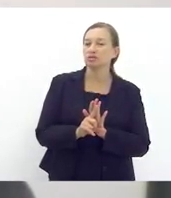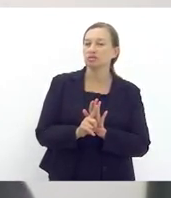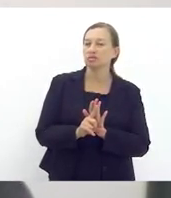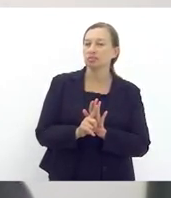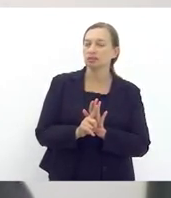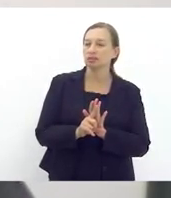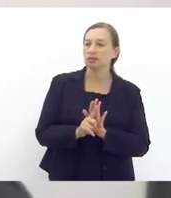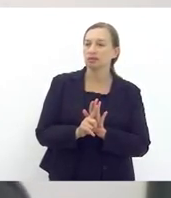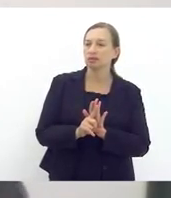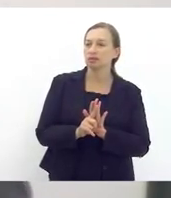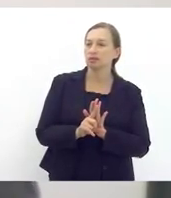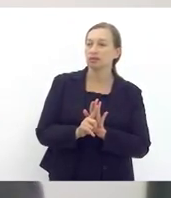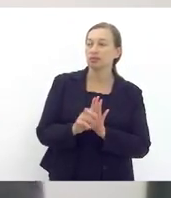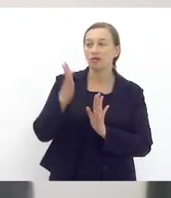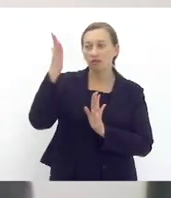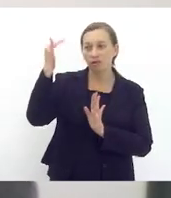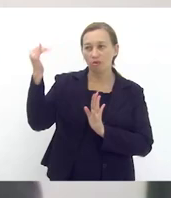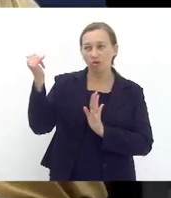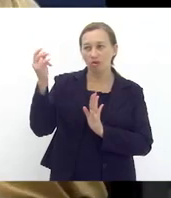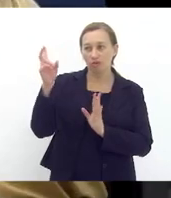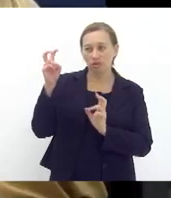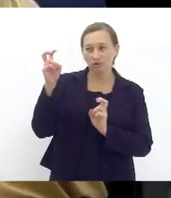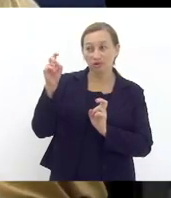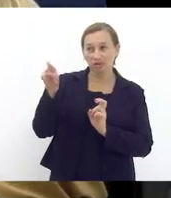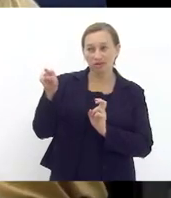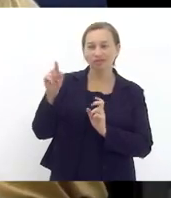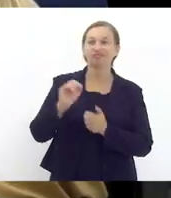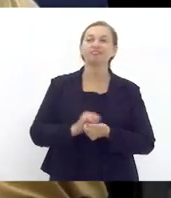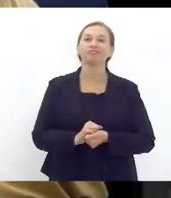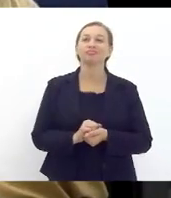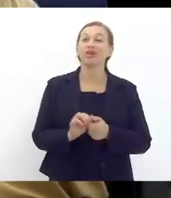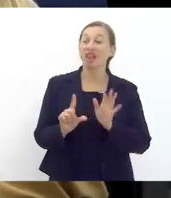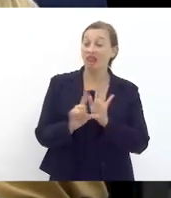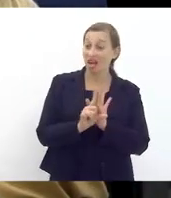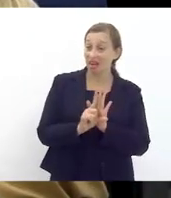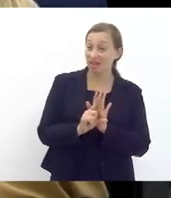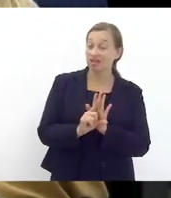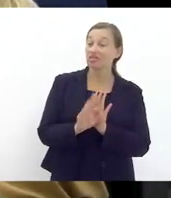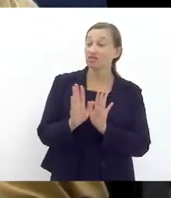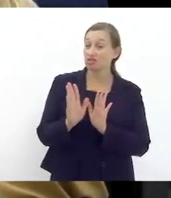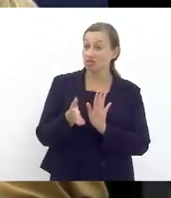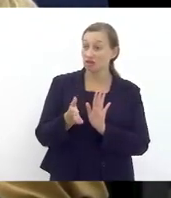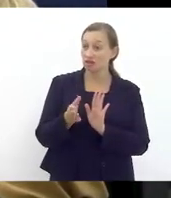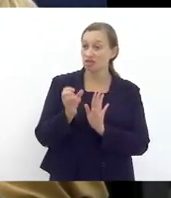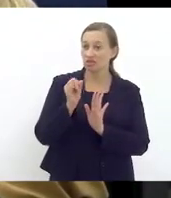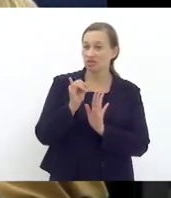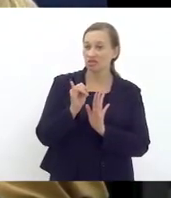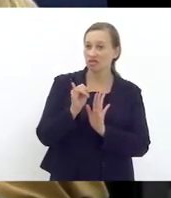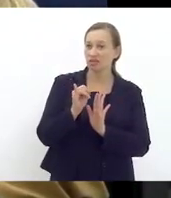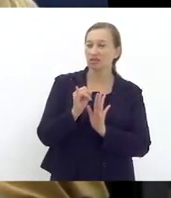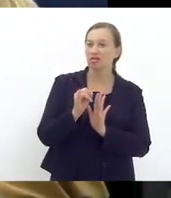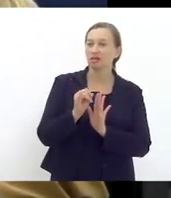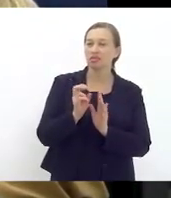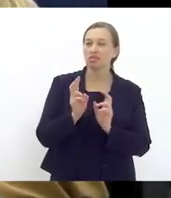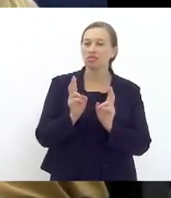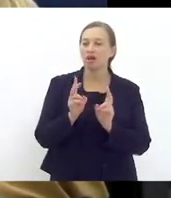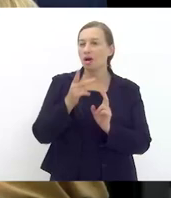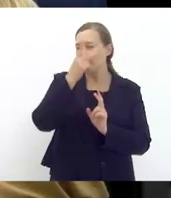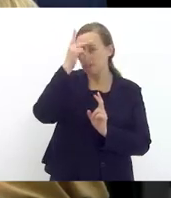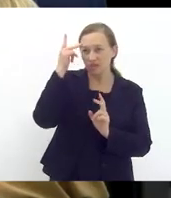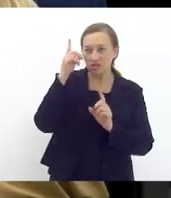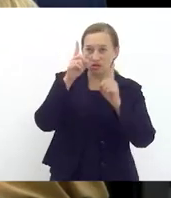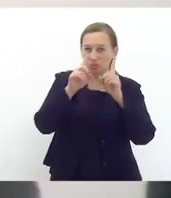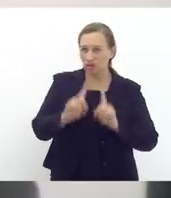deu polêmica e o assunto né é a lei já trazia a questão de pessoas